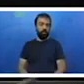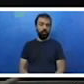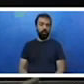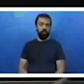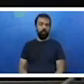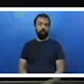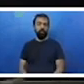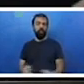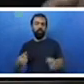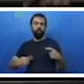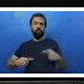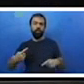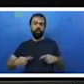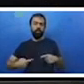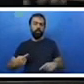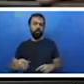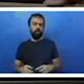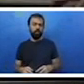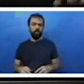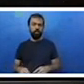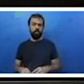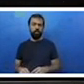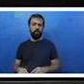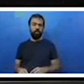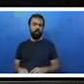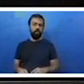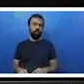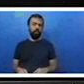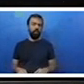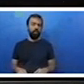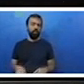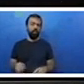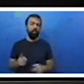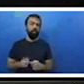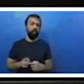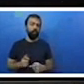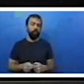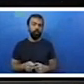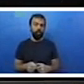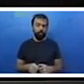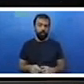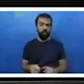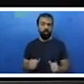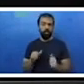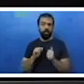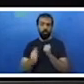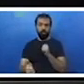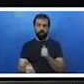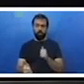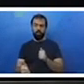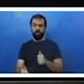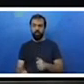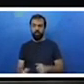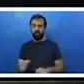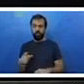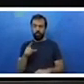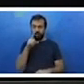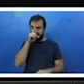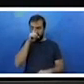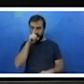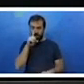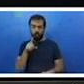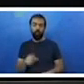Algumas polêmicas sobre o parkour, né? O parkour ele recebe muitas críticas, né? Por ser um esporte de alto risco, mas é preciso grifar que